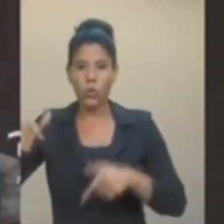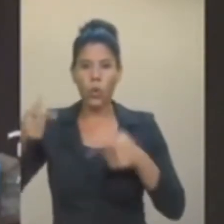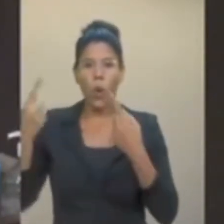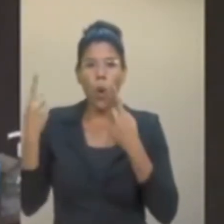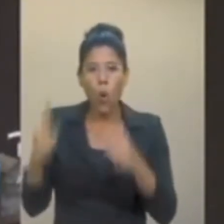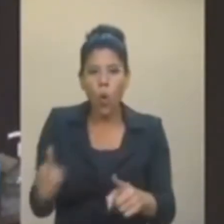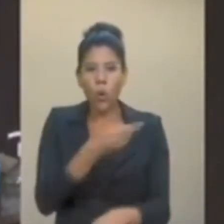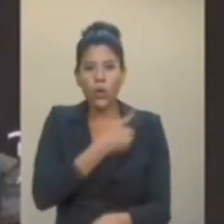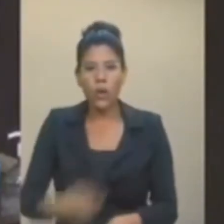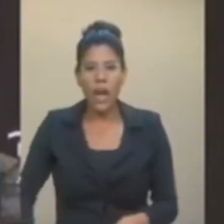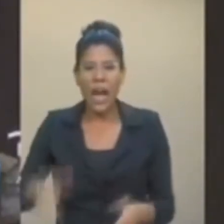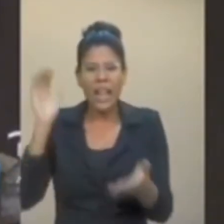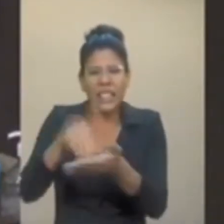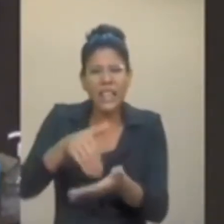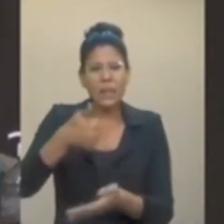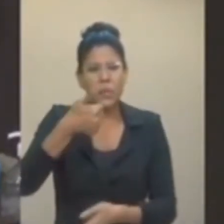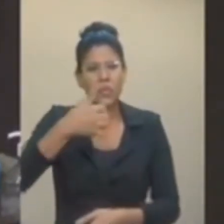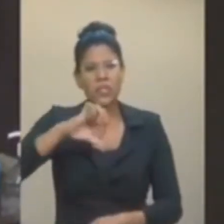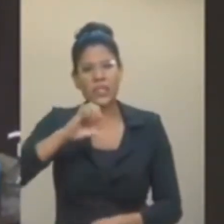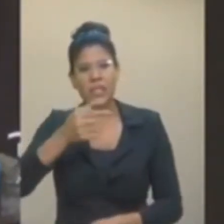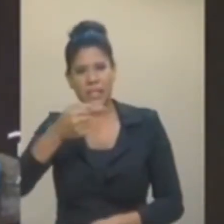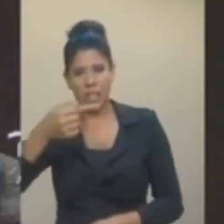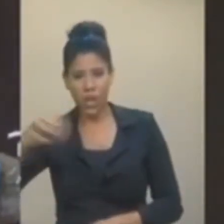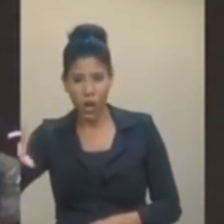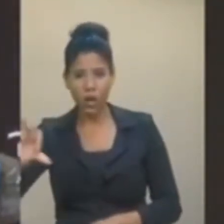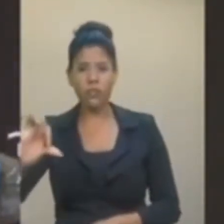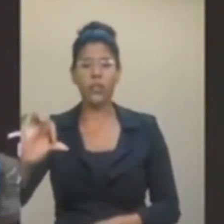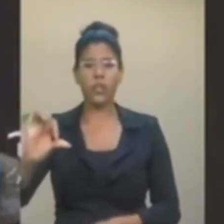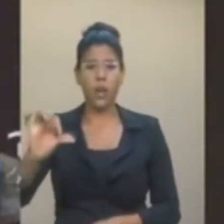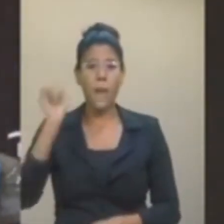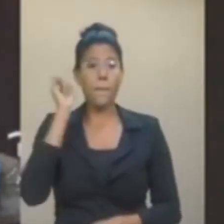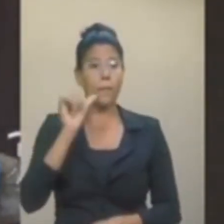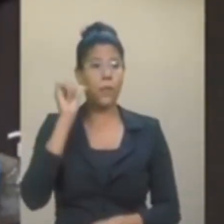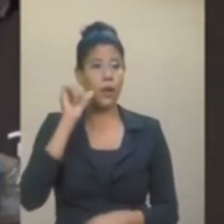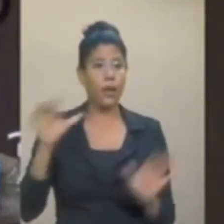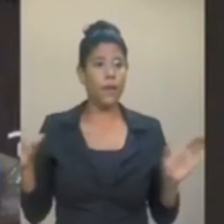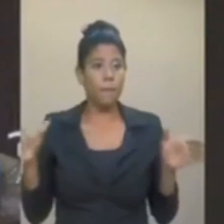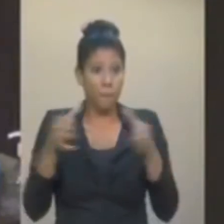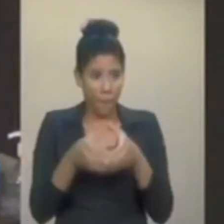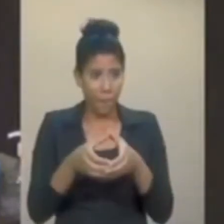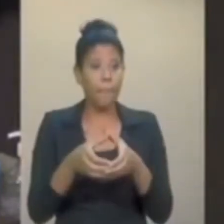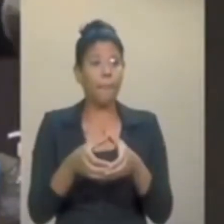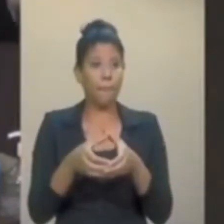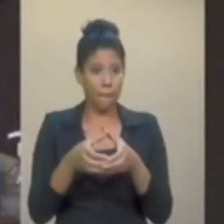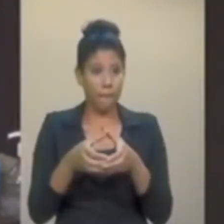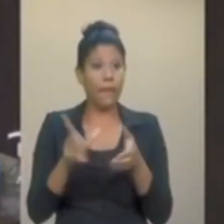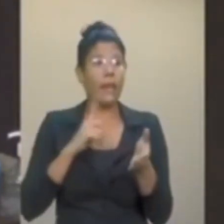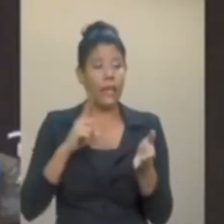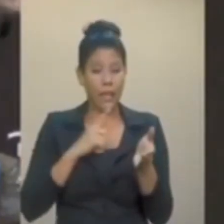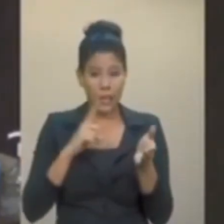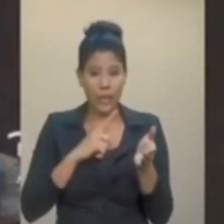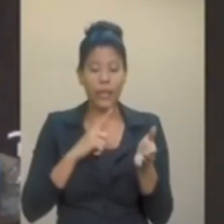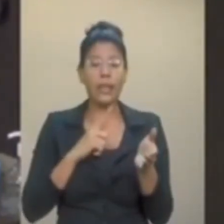até 79 pela anistia, as mulheres deputadas, as mulheres que